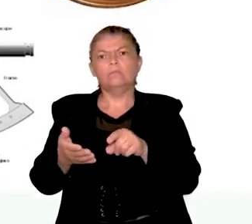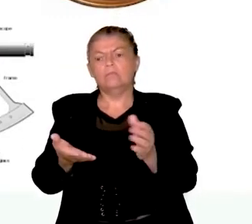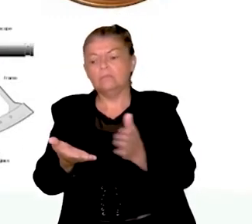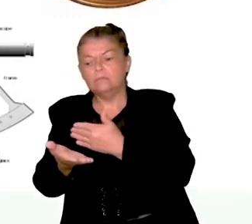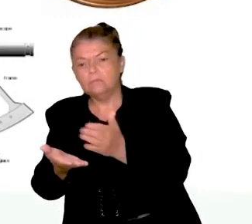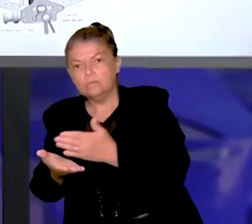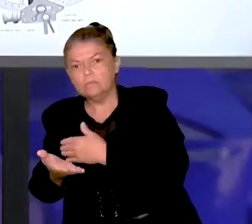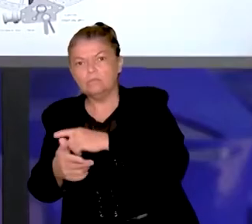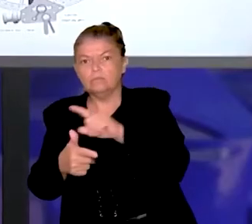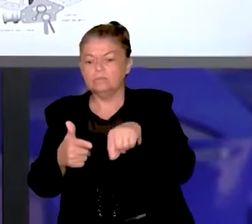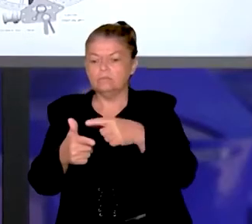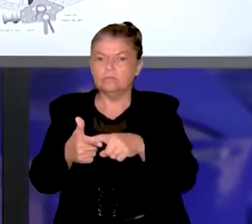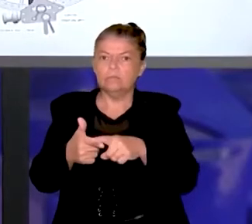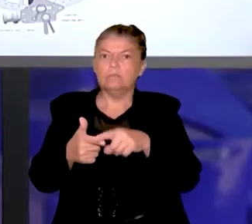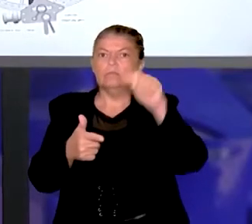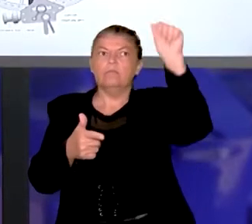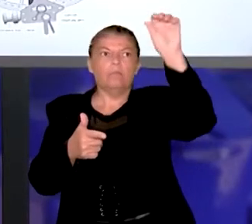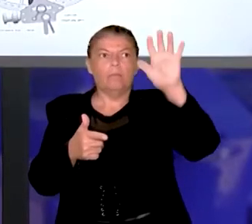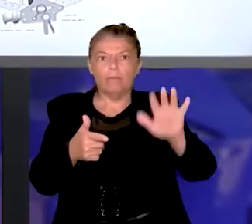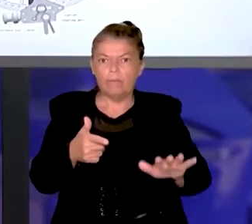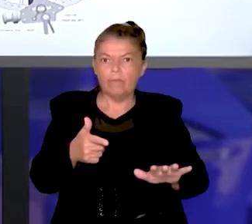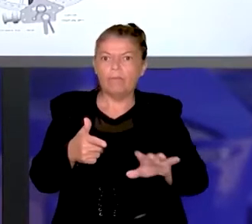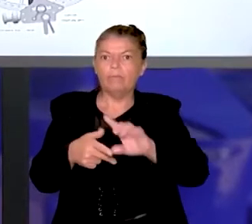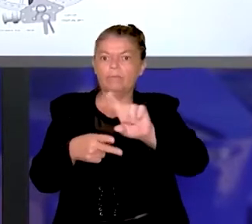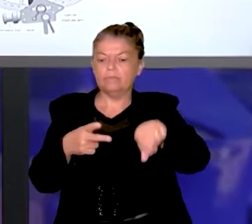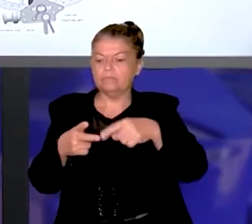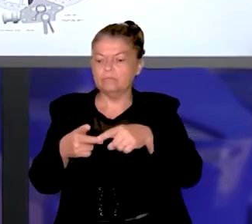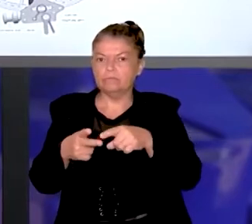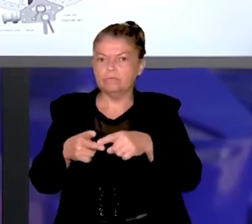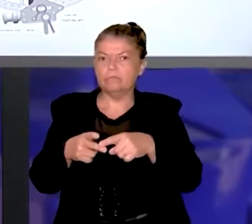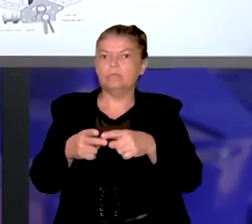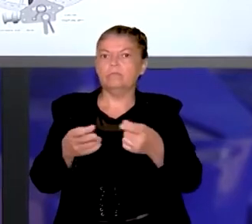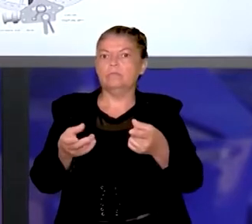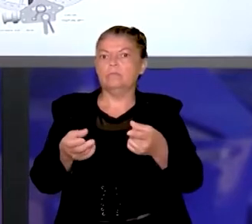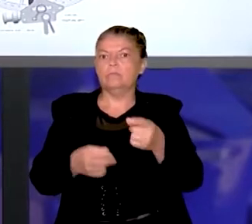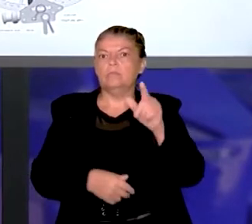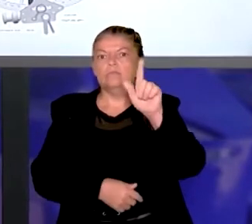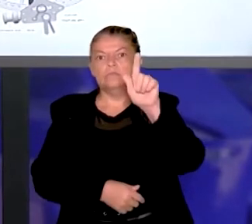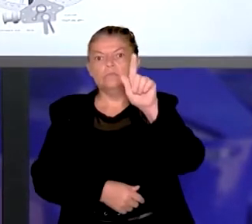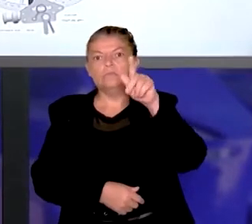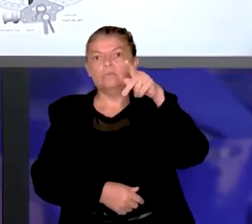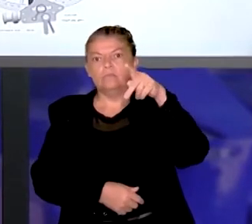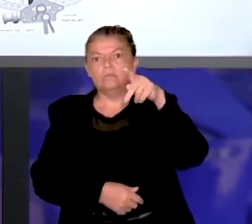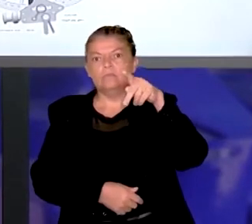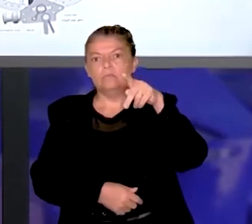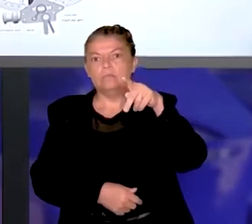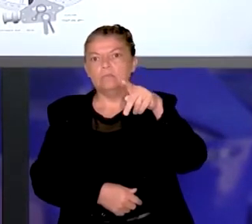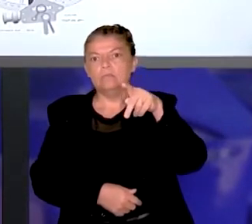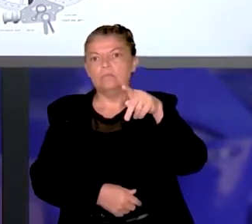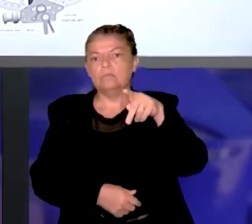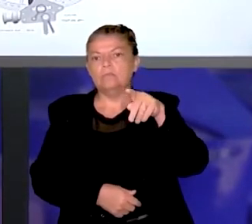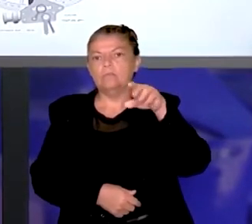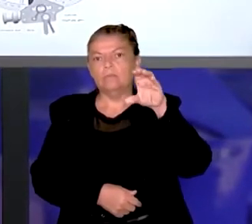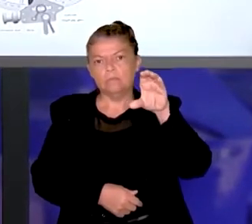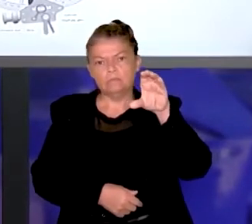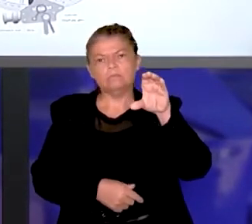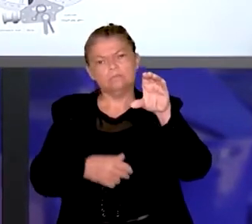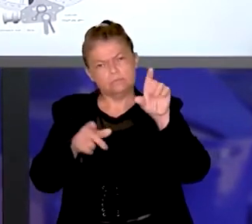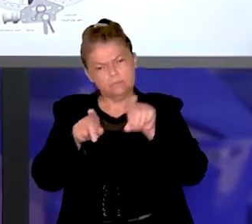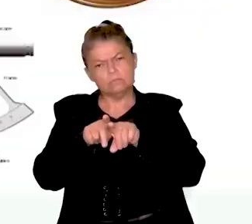em mapas cartográficos e mapas políticos também são utilizados. A imagem da Rosa dos Ventos e a